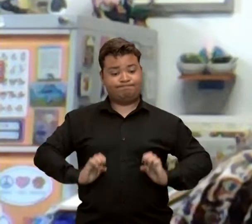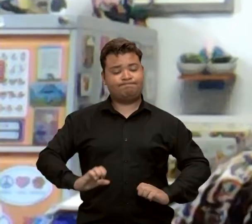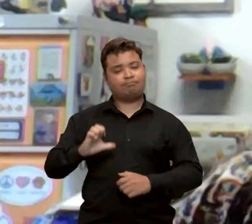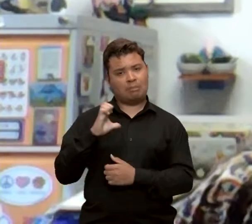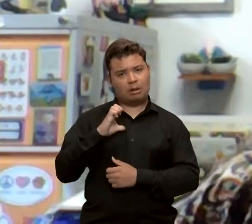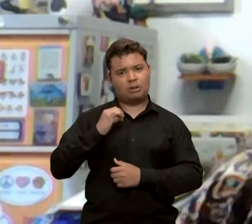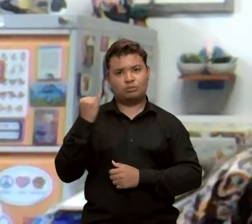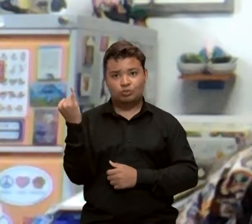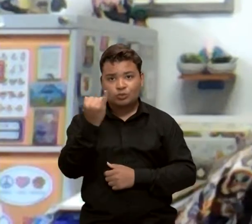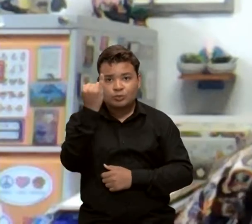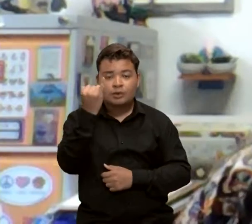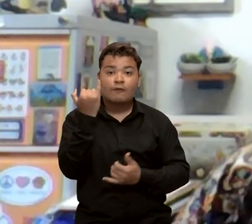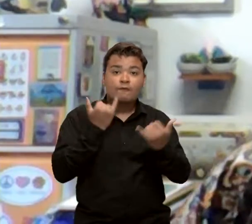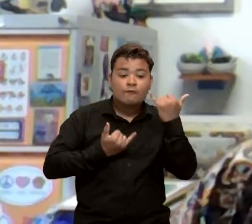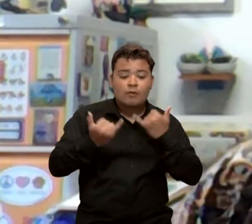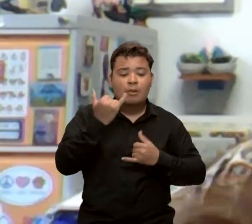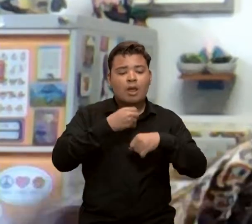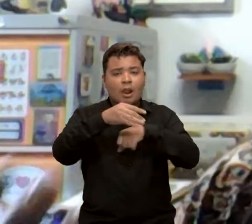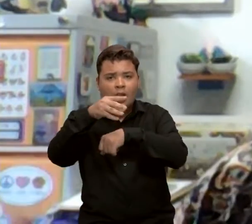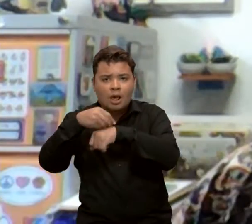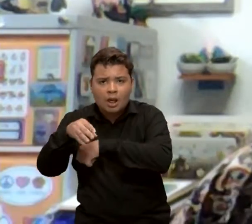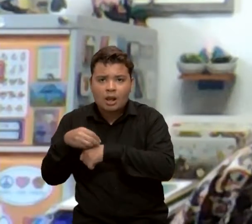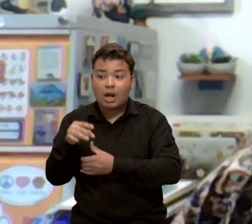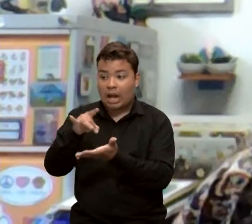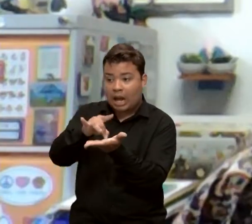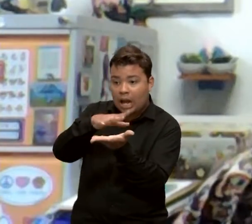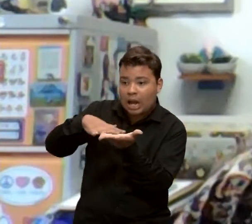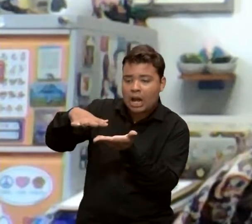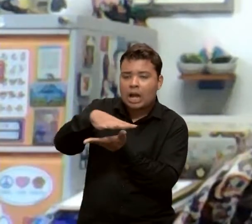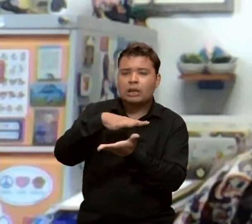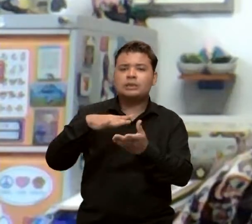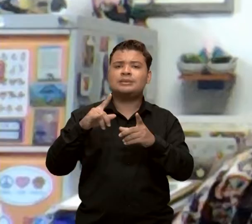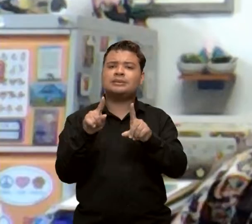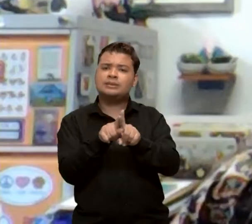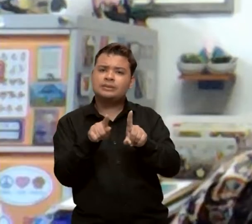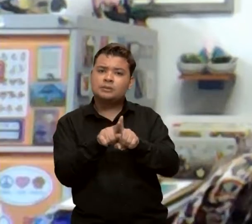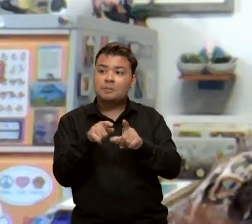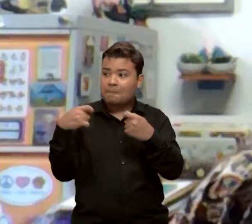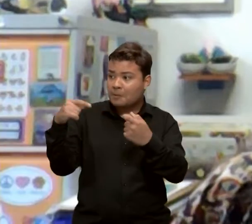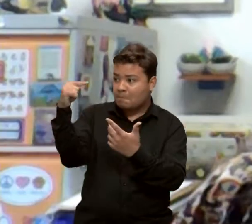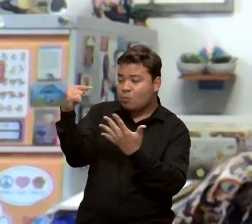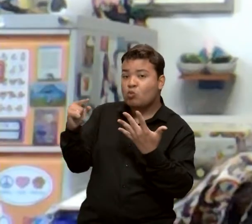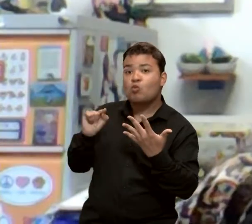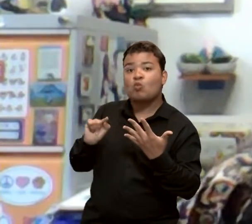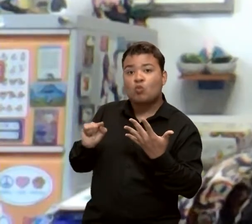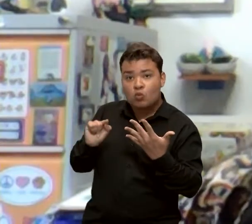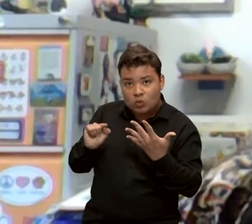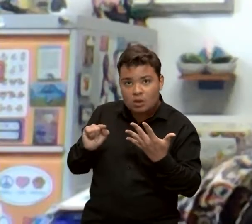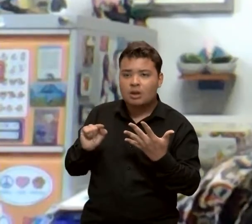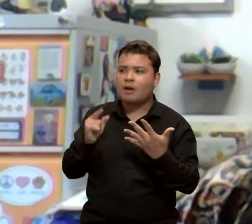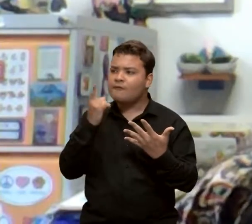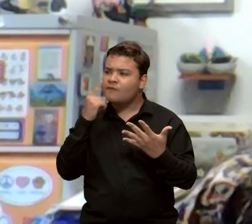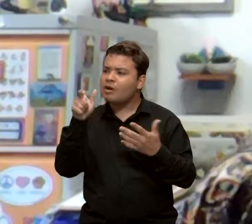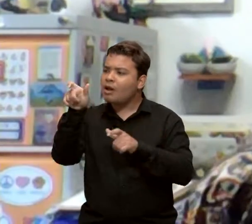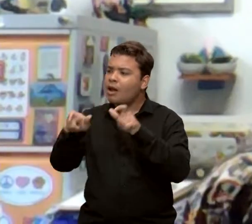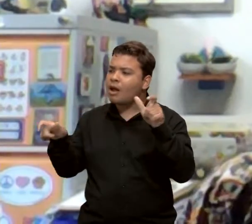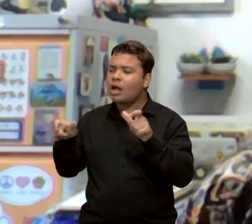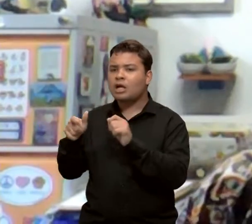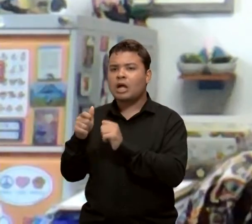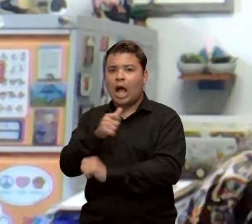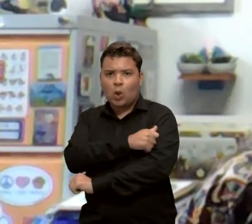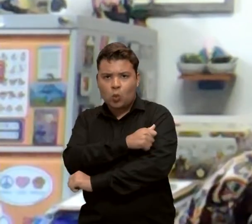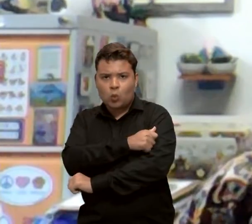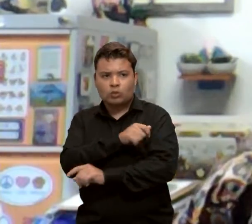as realidades e fazer um acolhimento de todas as necessidades dos estudantes e dos animais que transitam